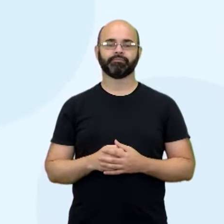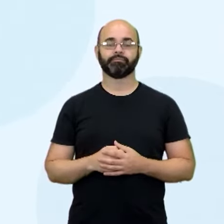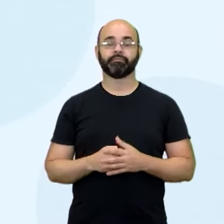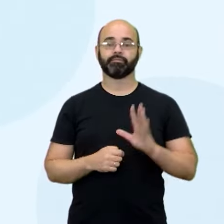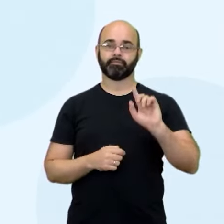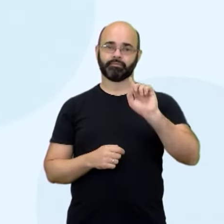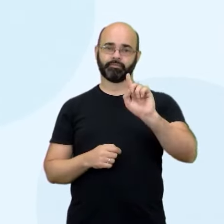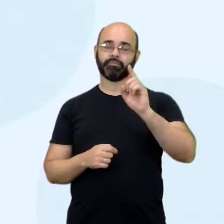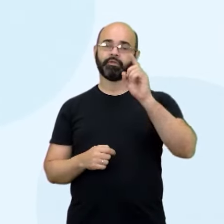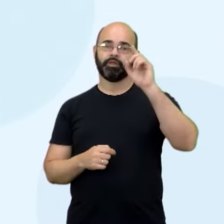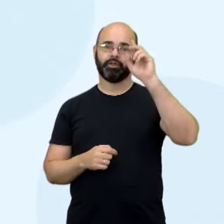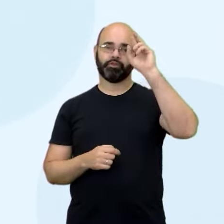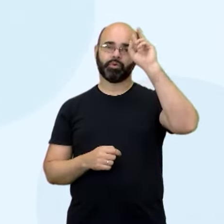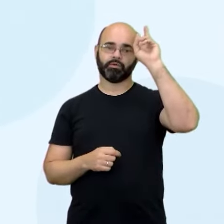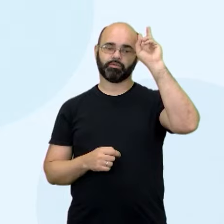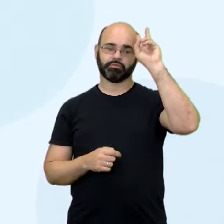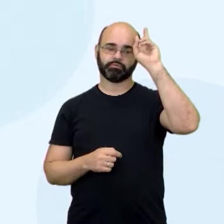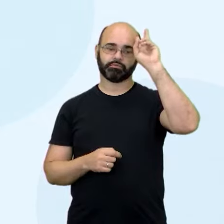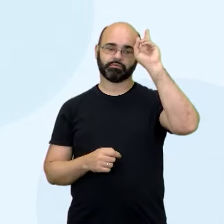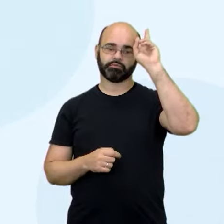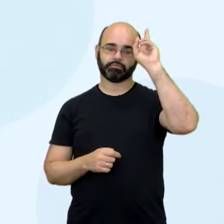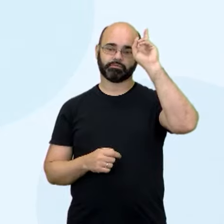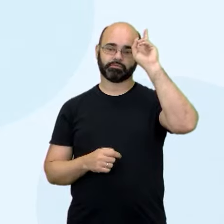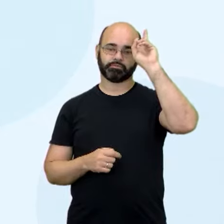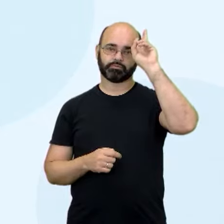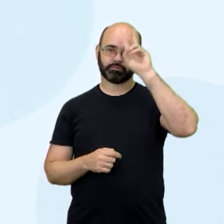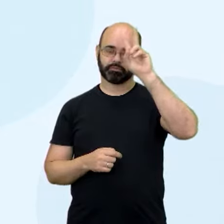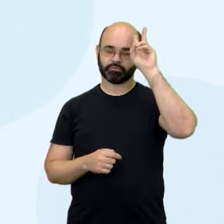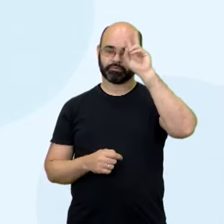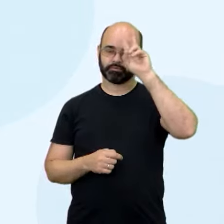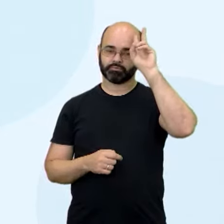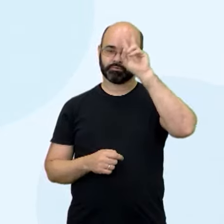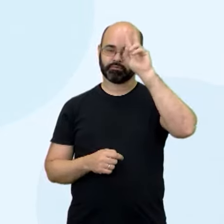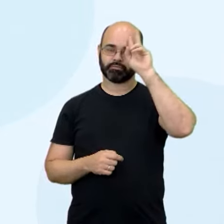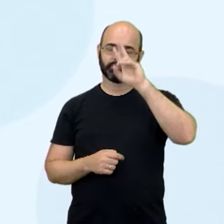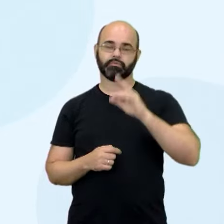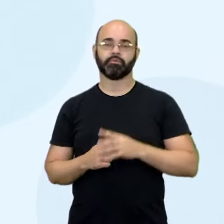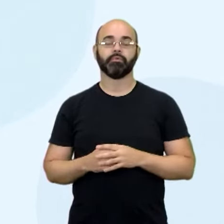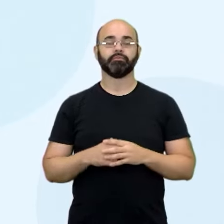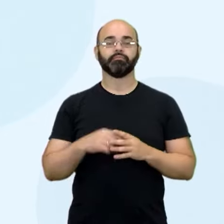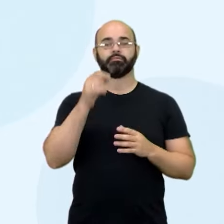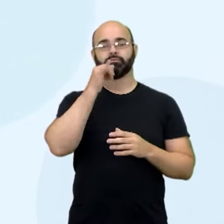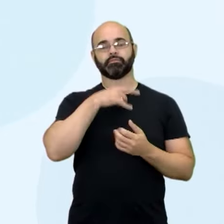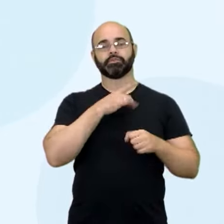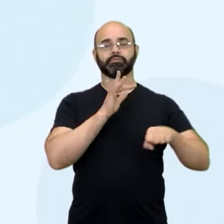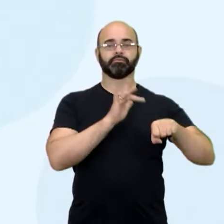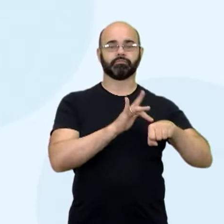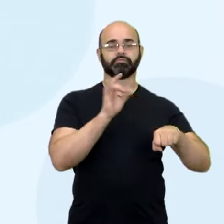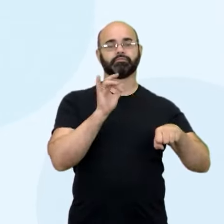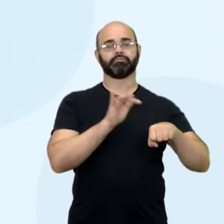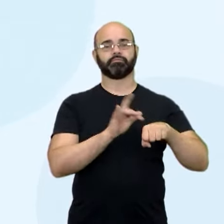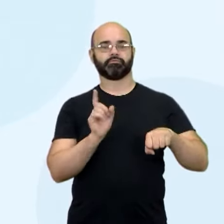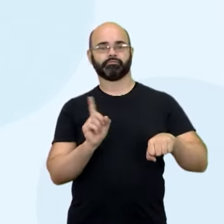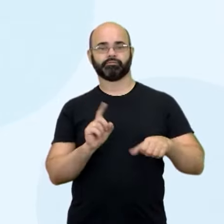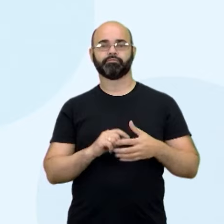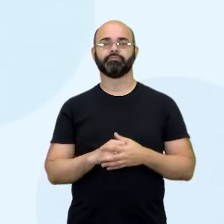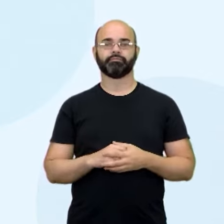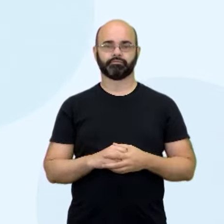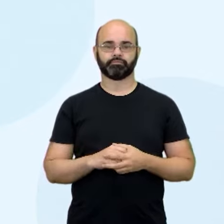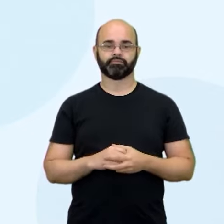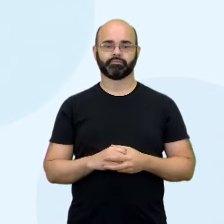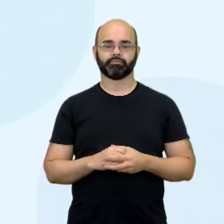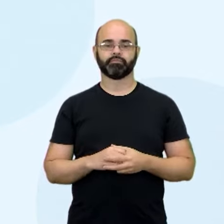nessa parte da manifestação, pensem na questão material e imaterial. Aí, patrimônio também tem